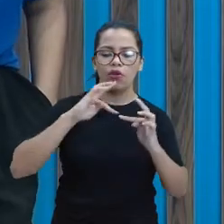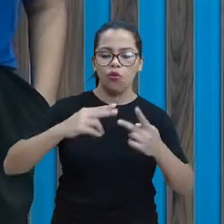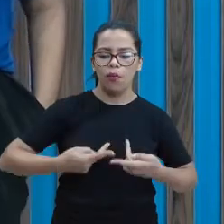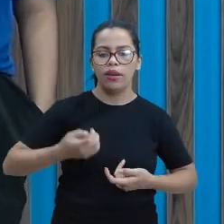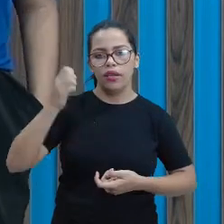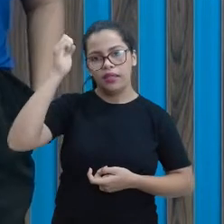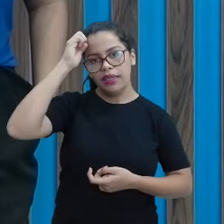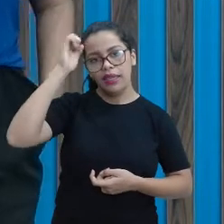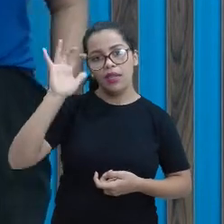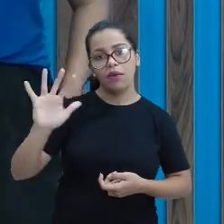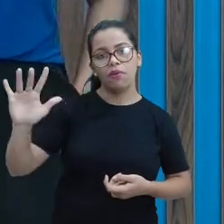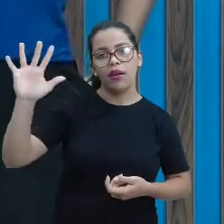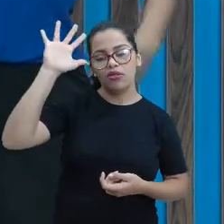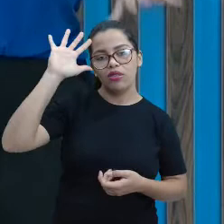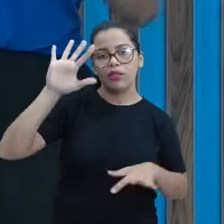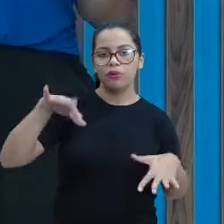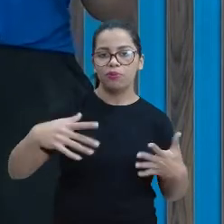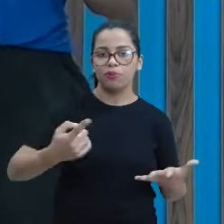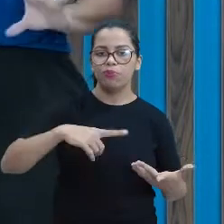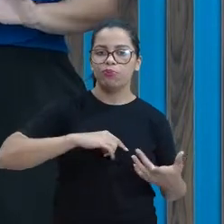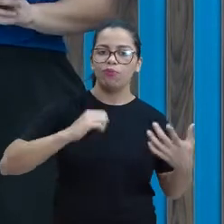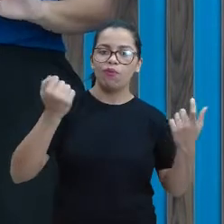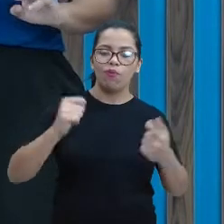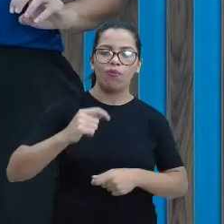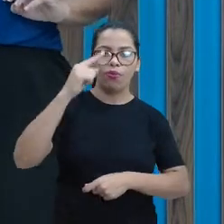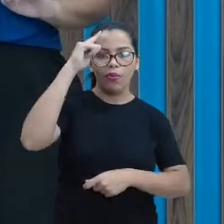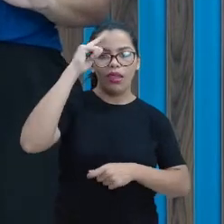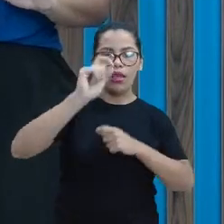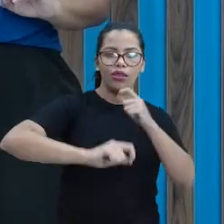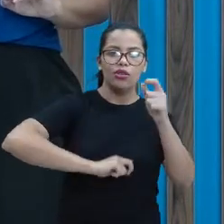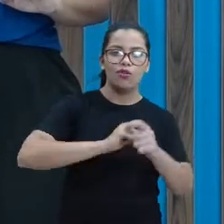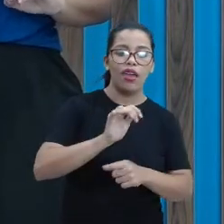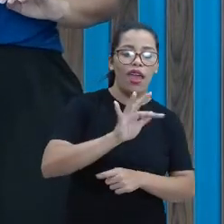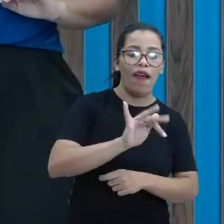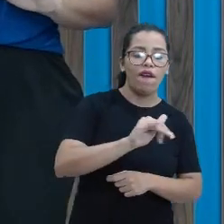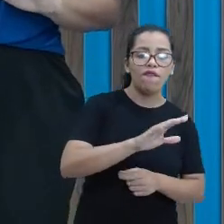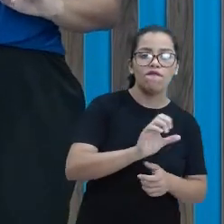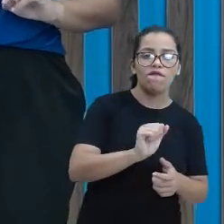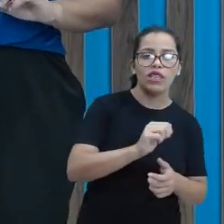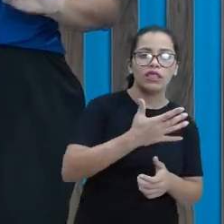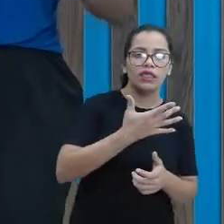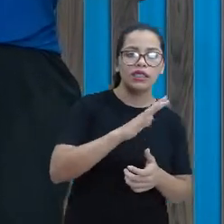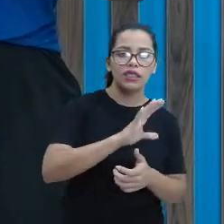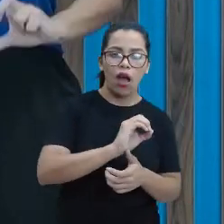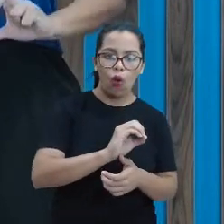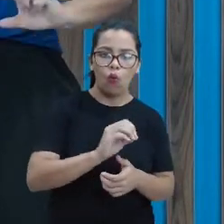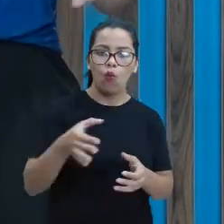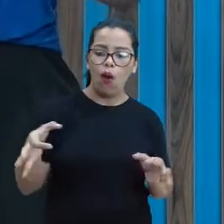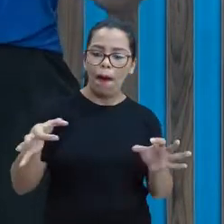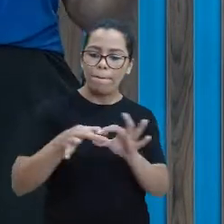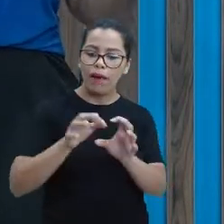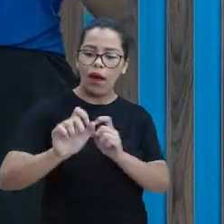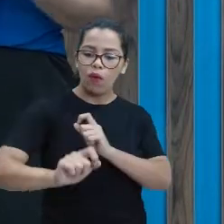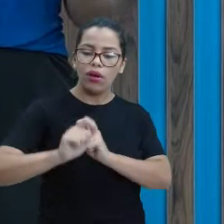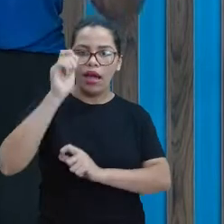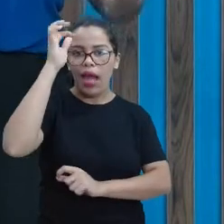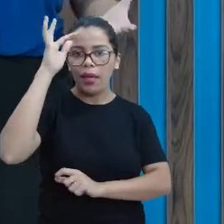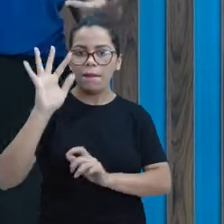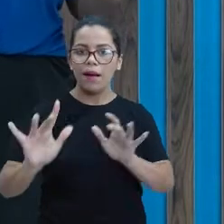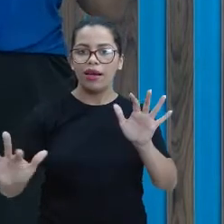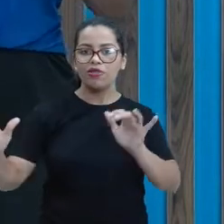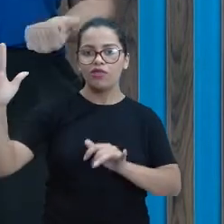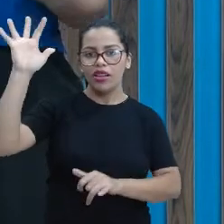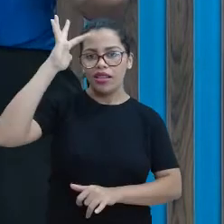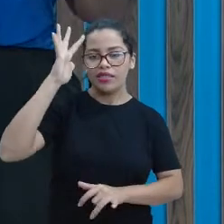gente precisa pensar que a ficção ela está atrelada à imaginação. E a gente viu aqui que mesmo em relatos ditos